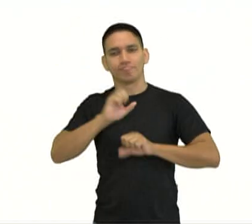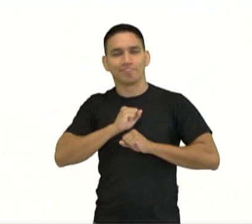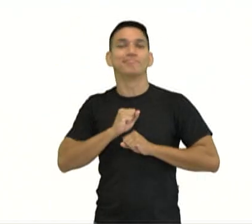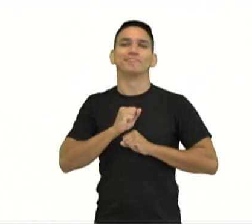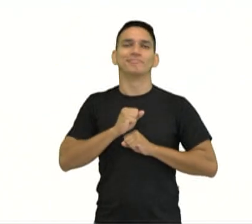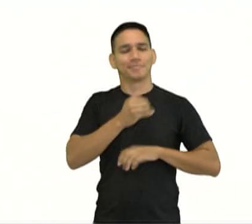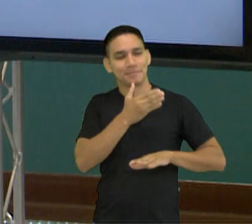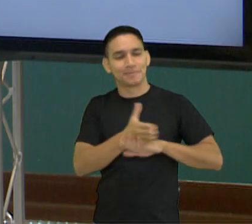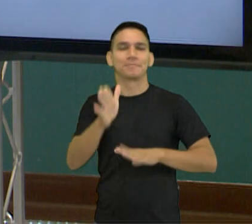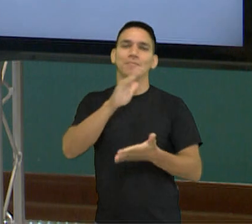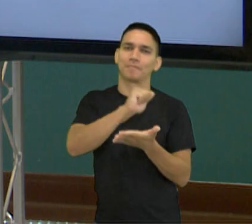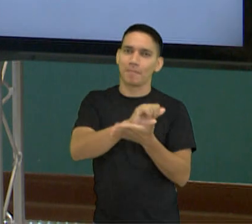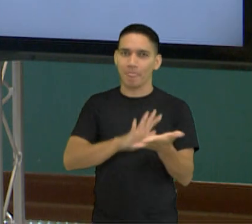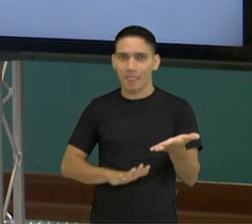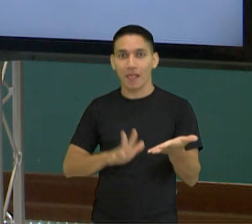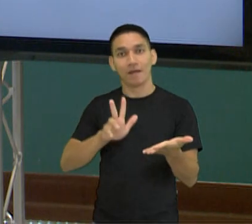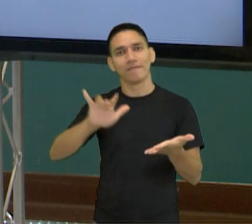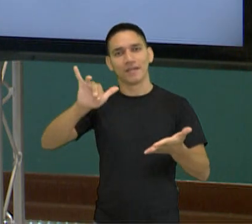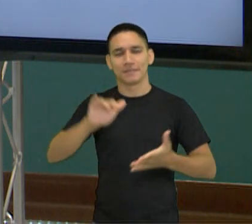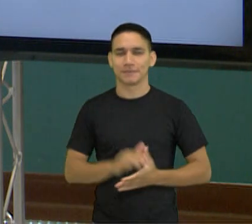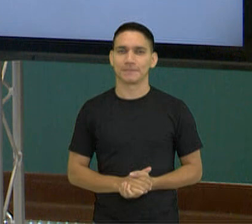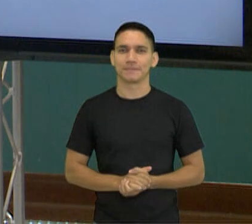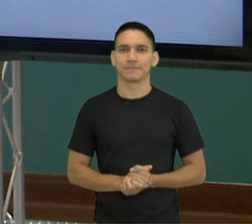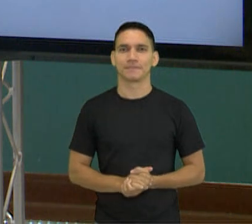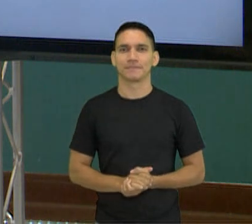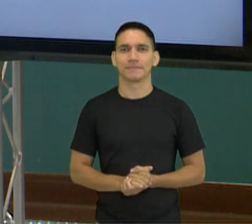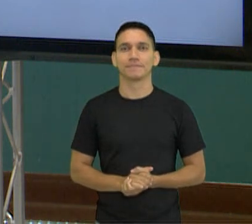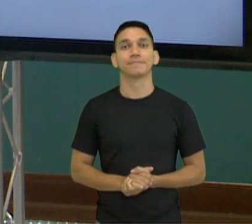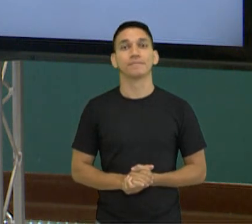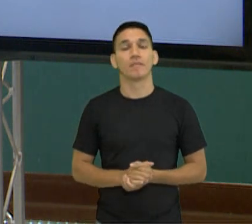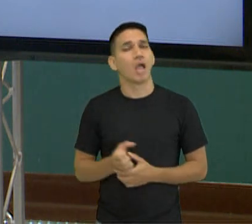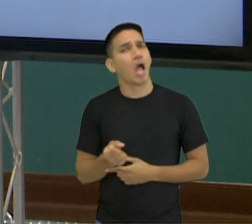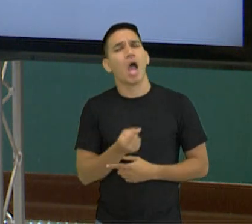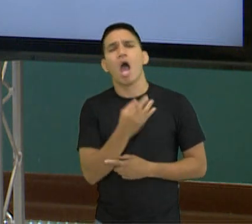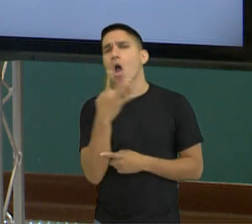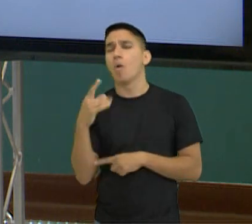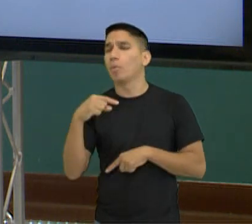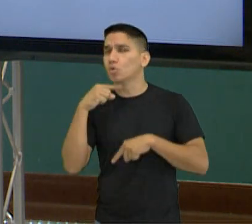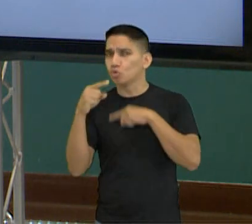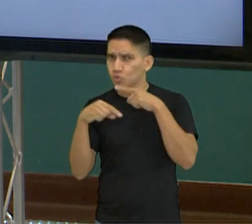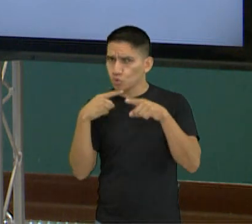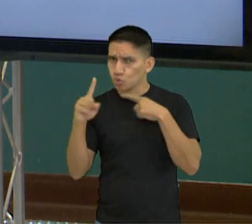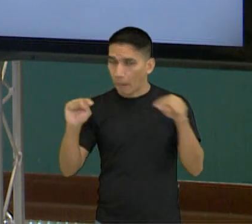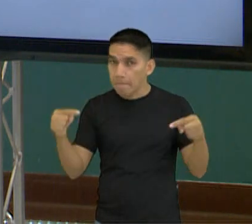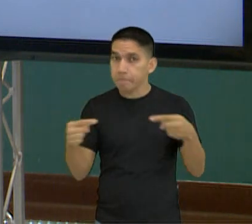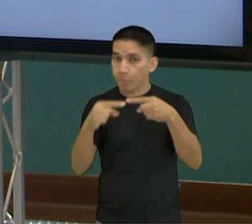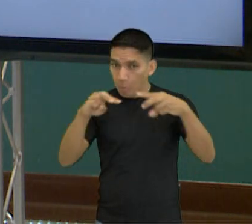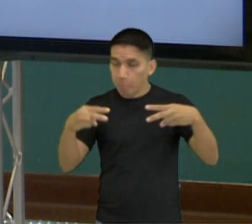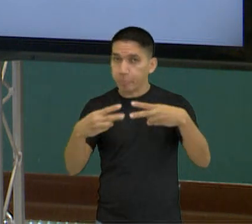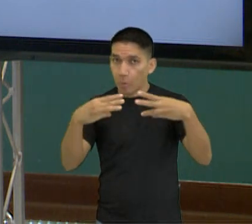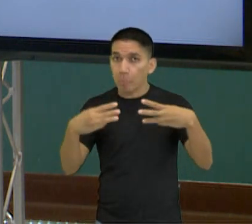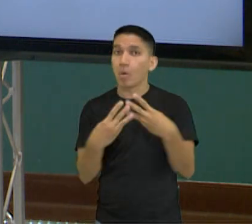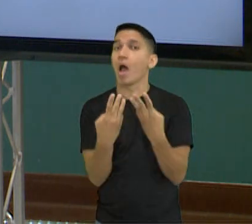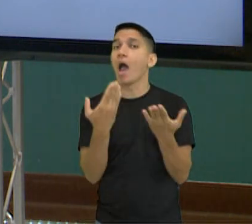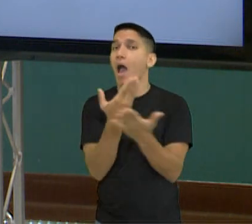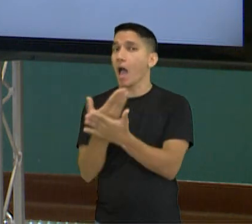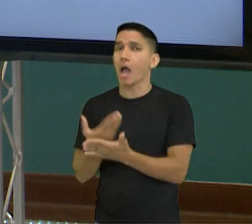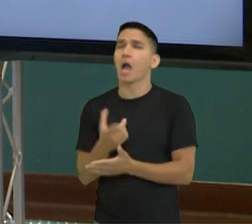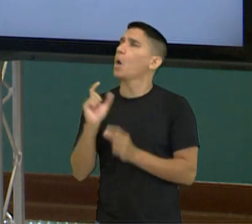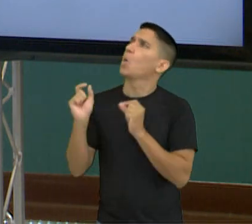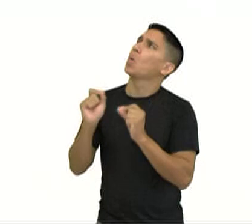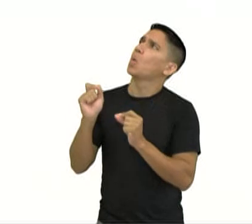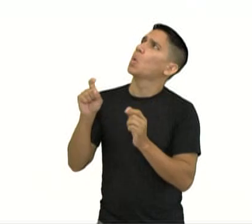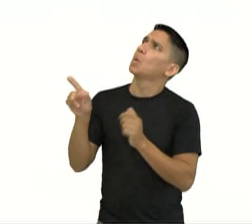com atividades, com exercícios. Alguns questionamentos pertinentes a esta aula. Quais são,